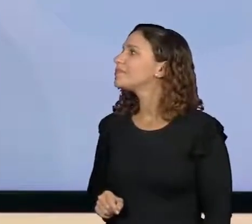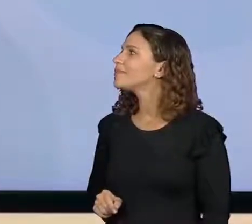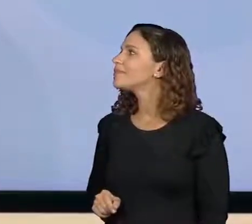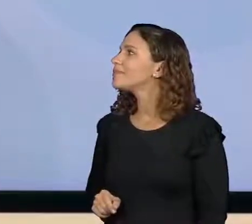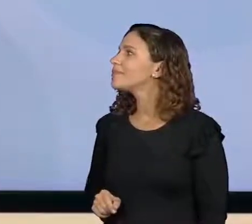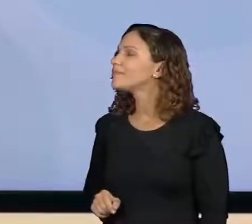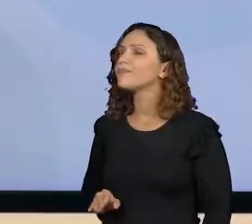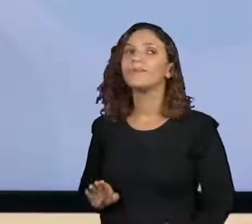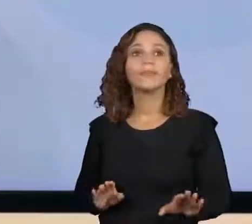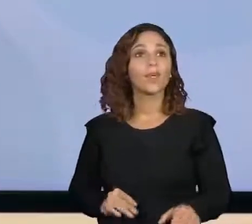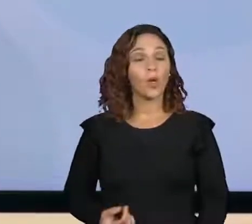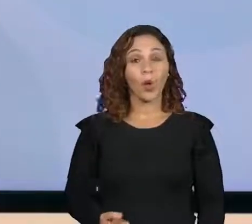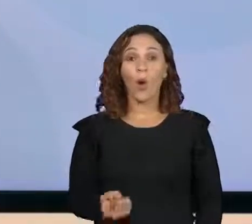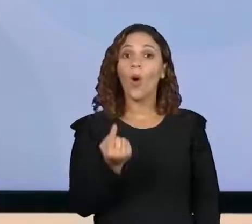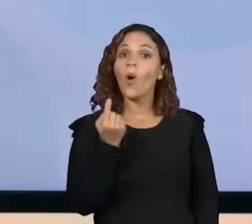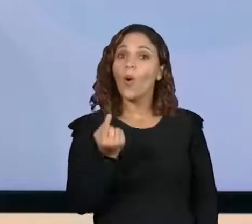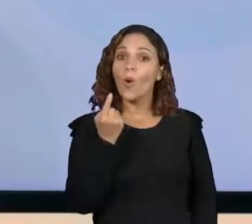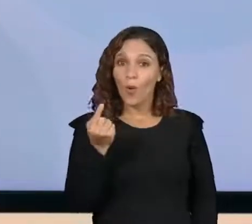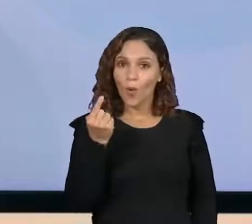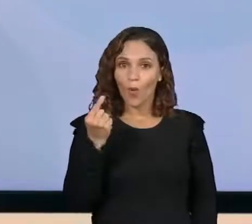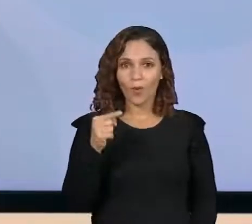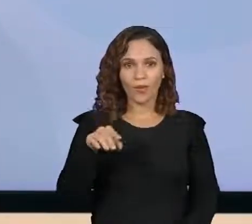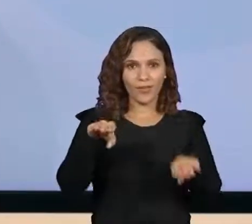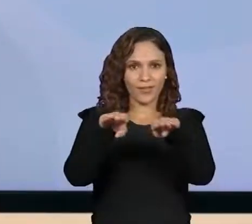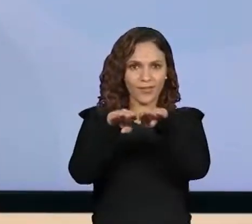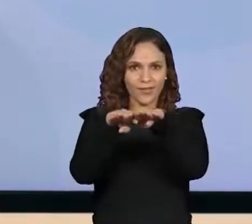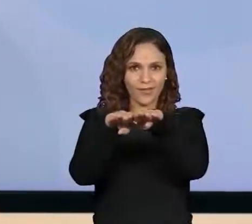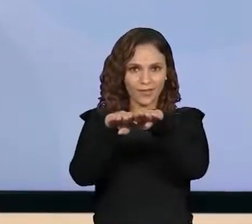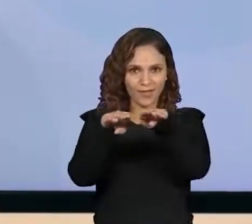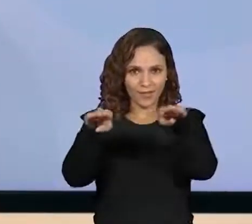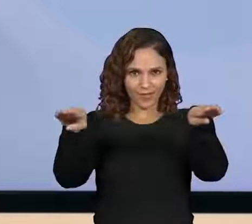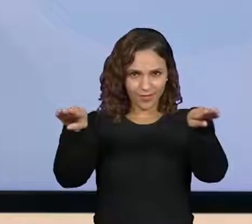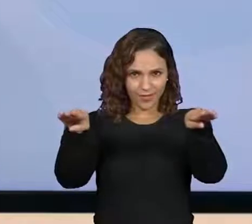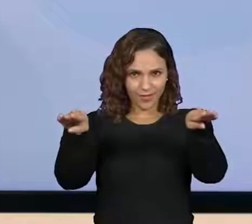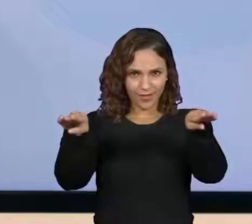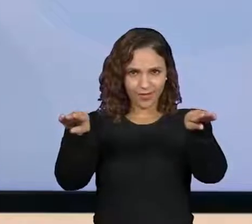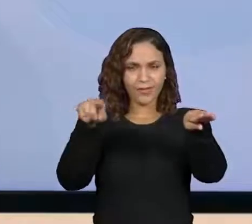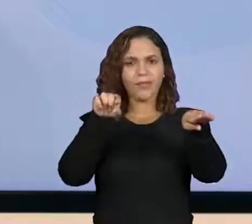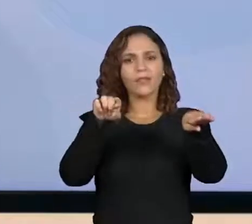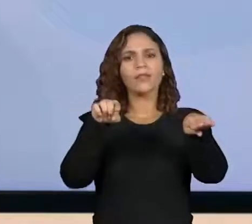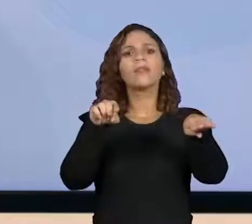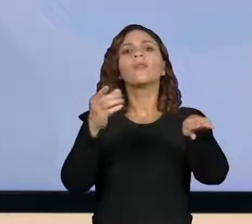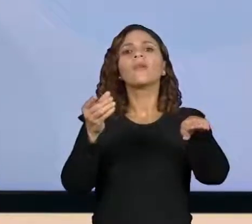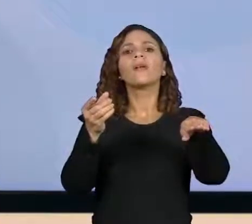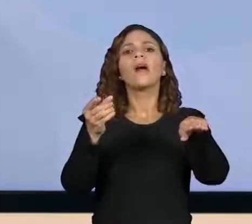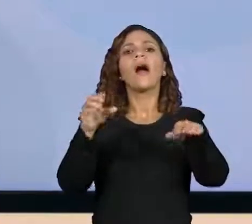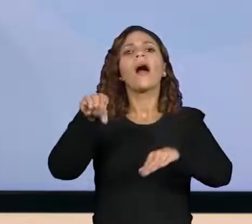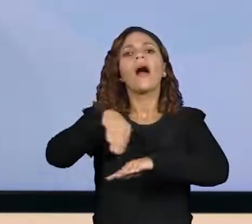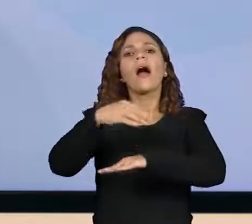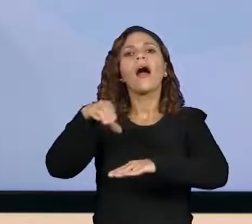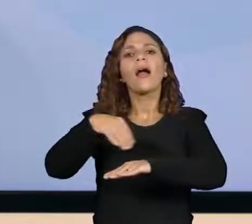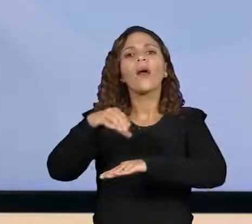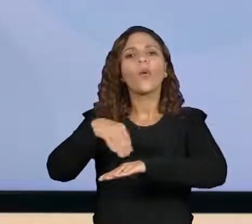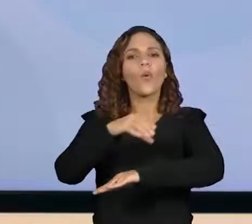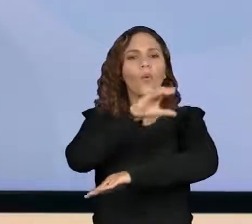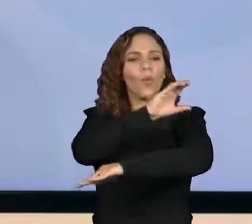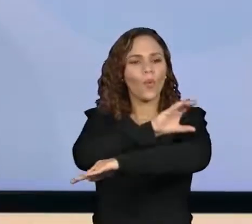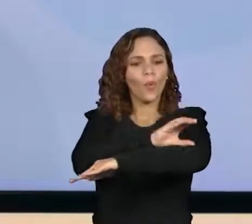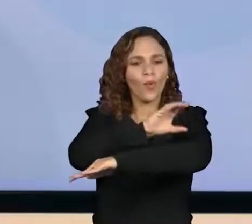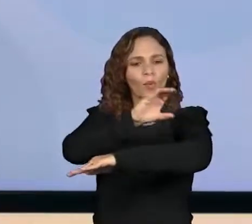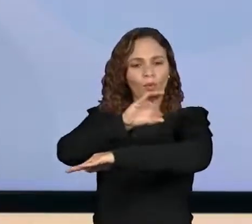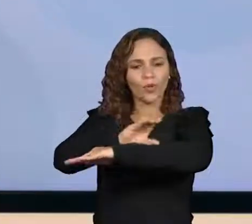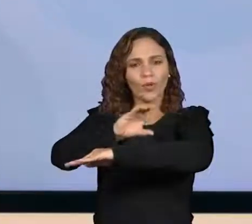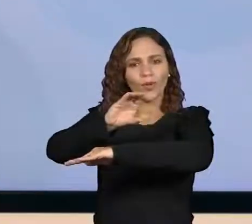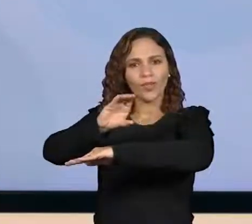Em uma prateleira, o Otávio guarda 7 carrinhos.